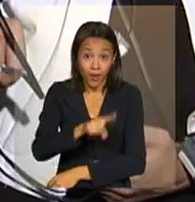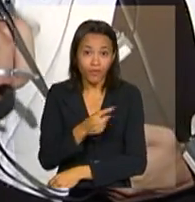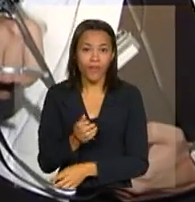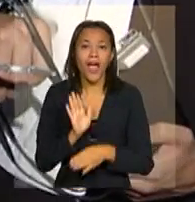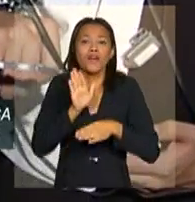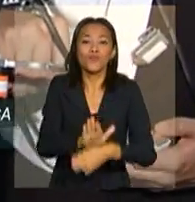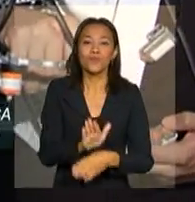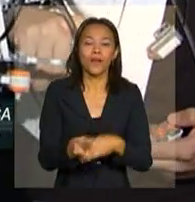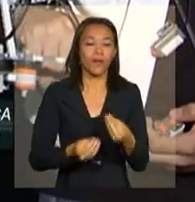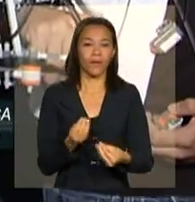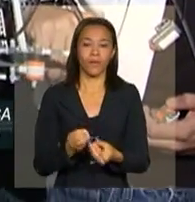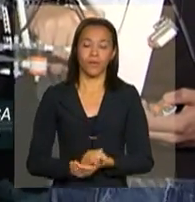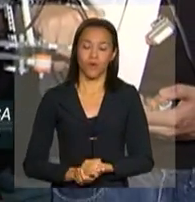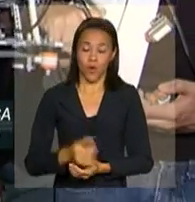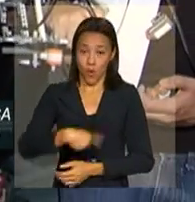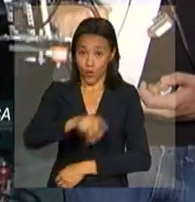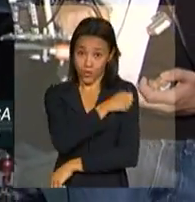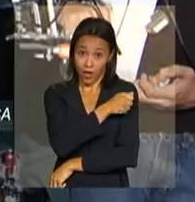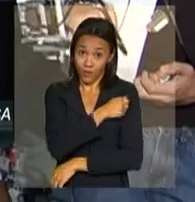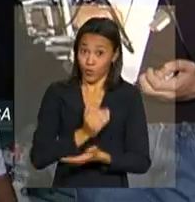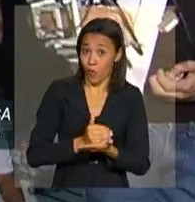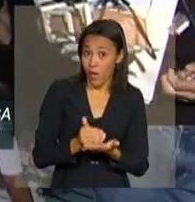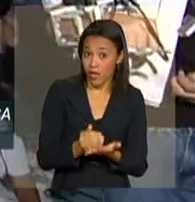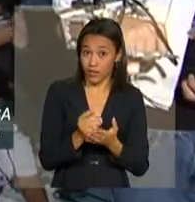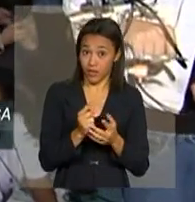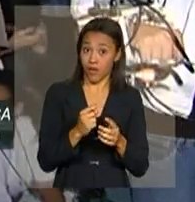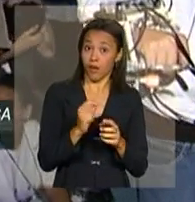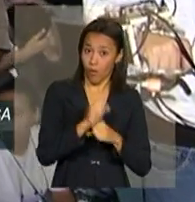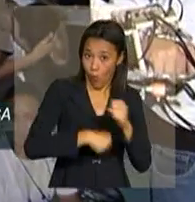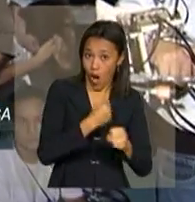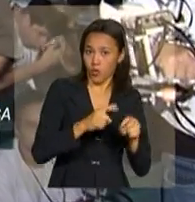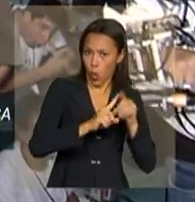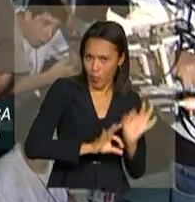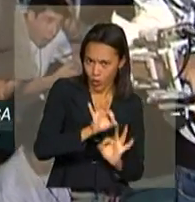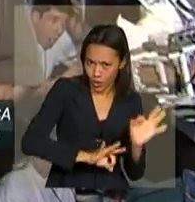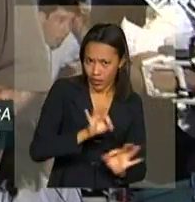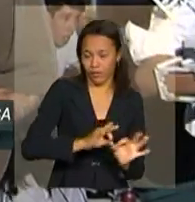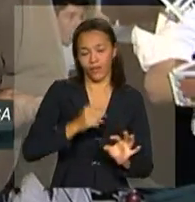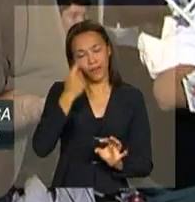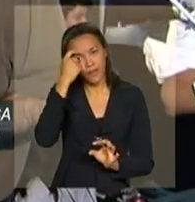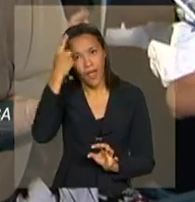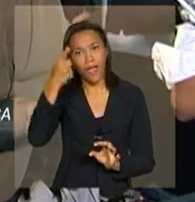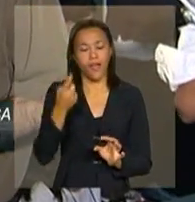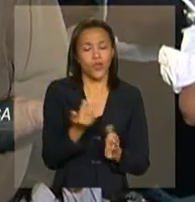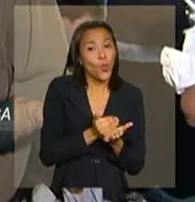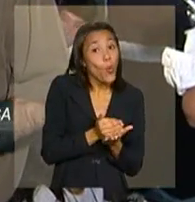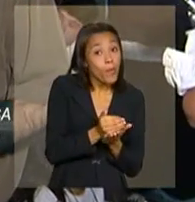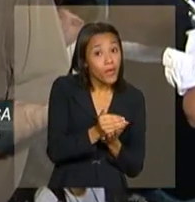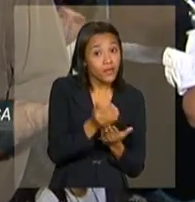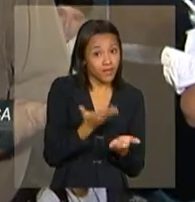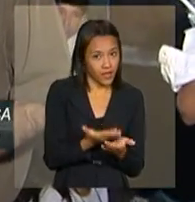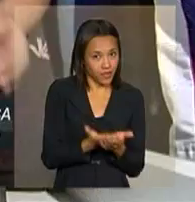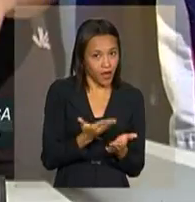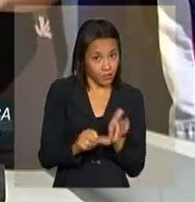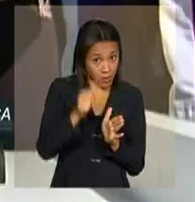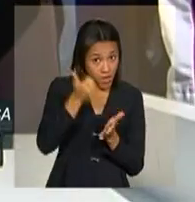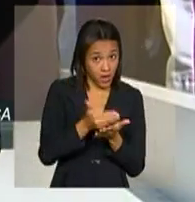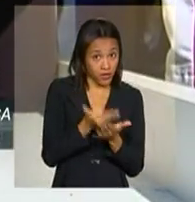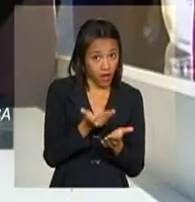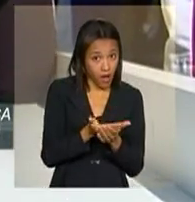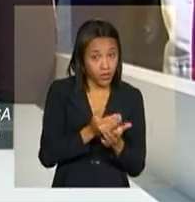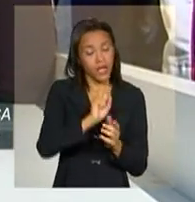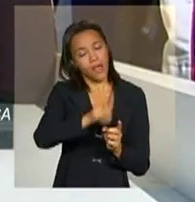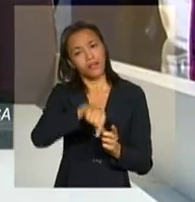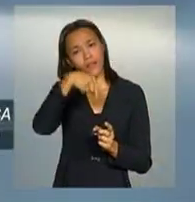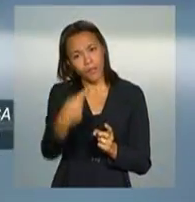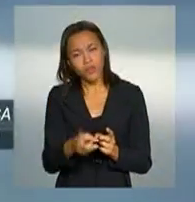montagem? Os alunos começam o ano com um projeto, eles desenvolvem a ideia do projeto no início do ano, nas primeiras aulas, e a partir daí